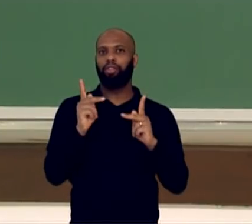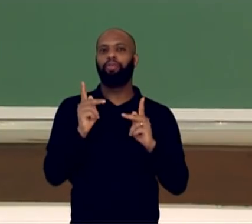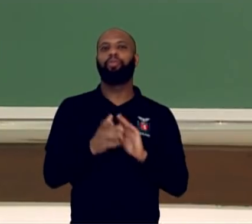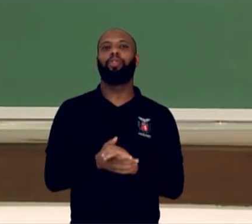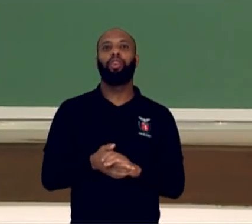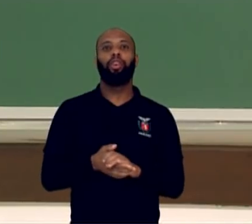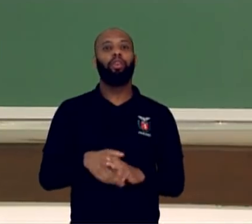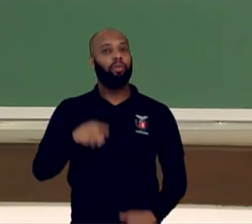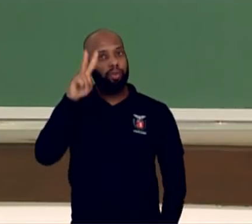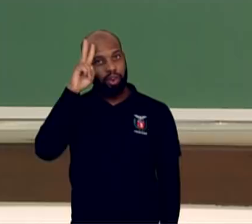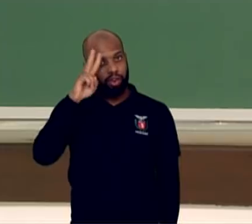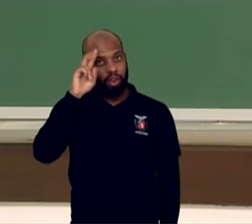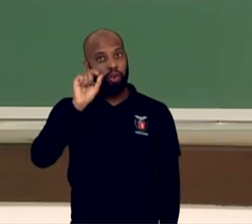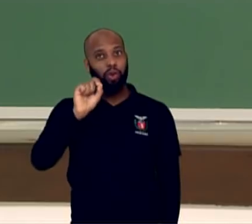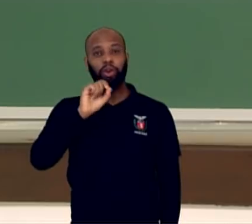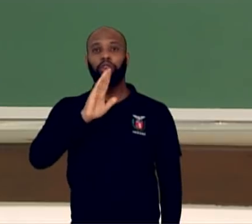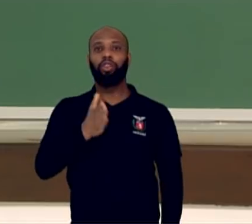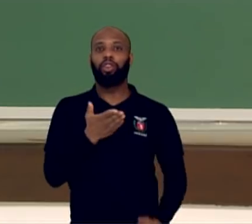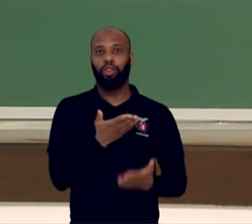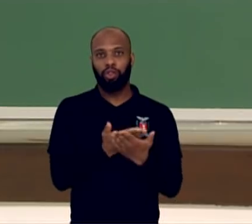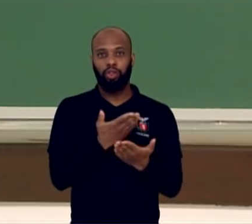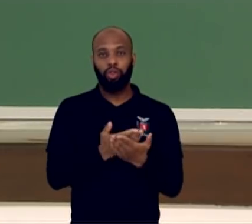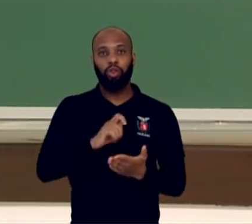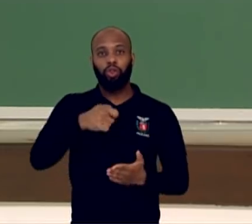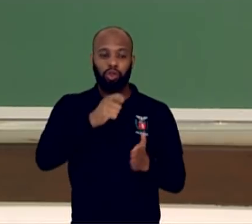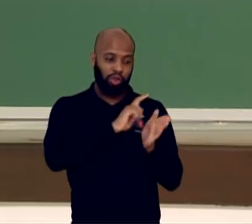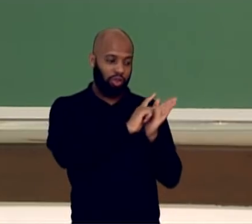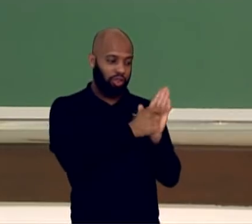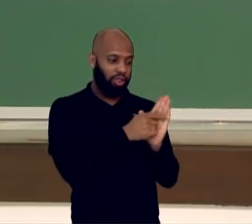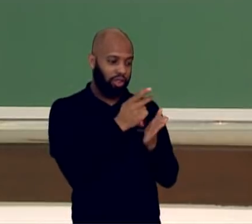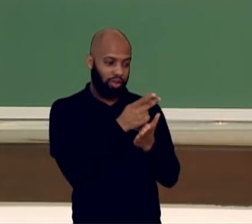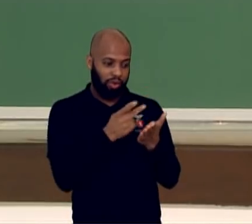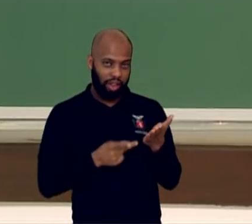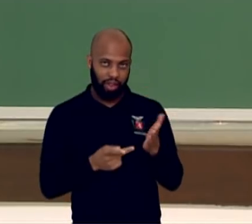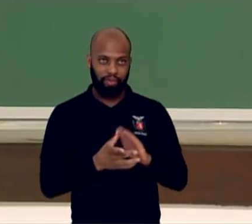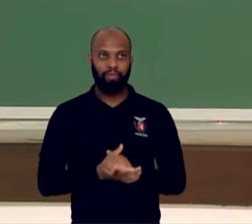o que nós já estudamos sobre o gênero poema.